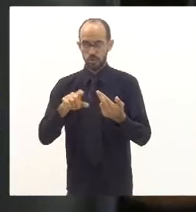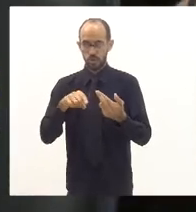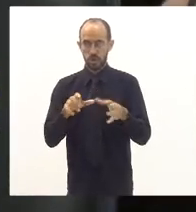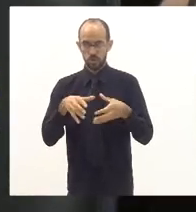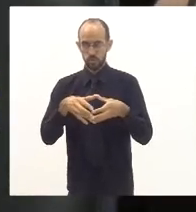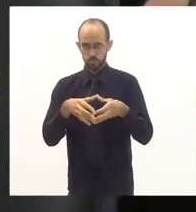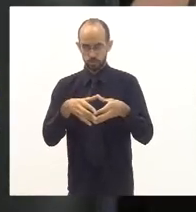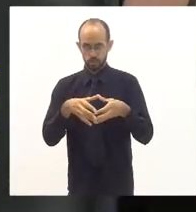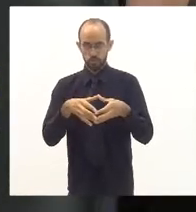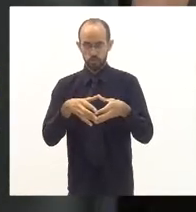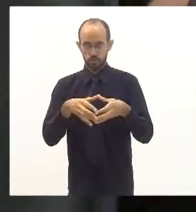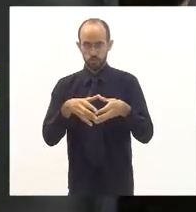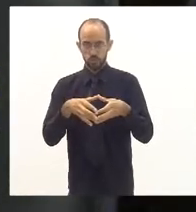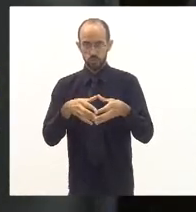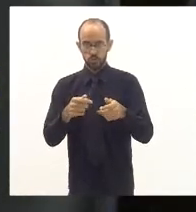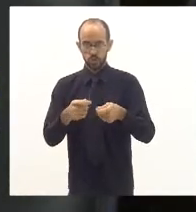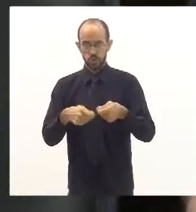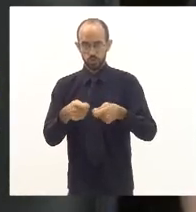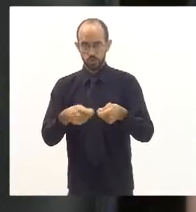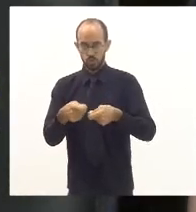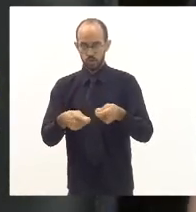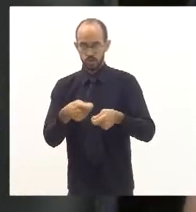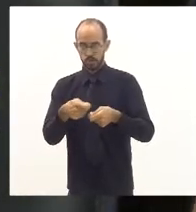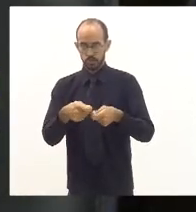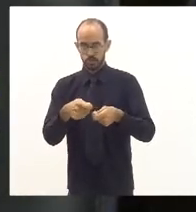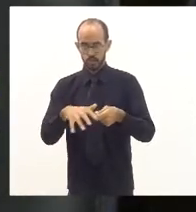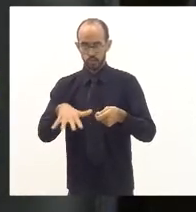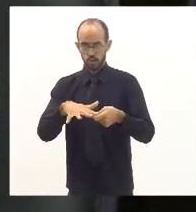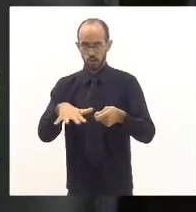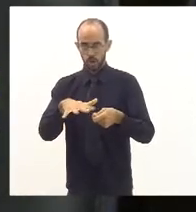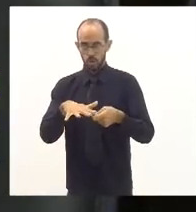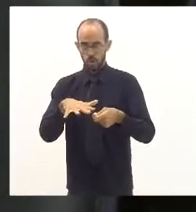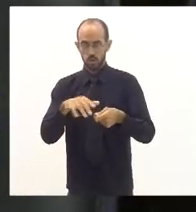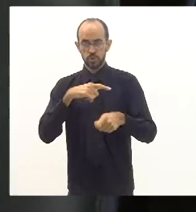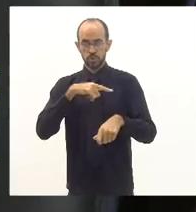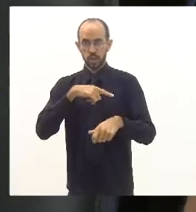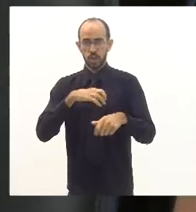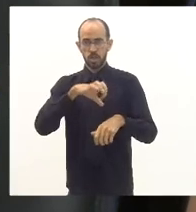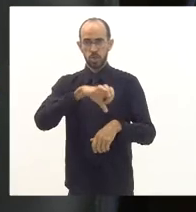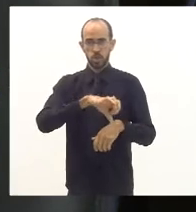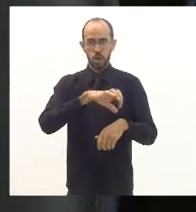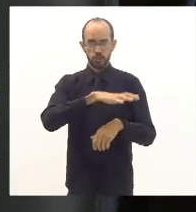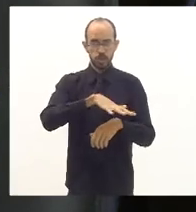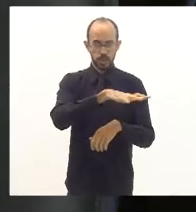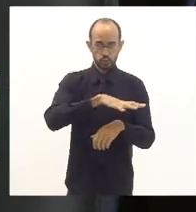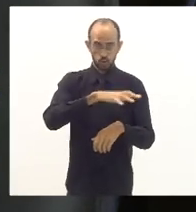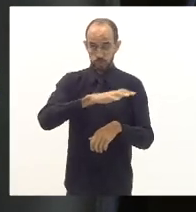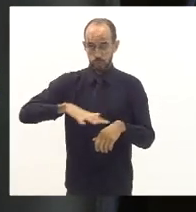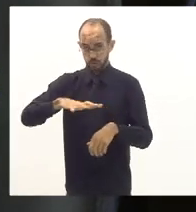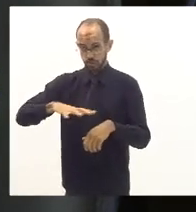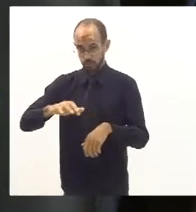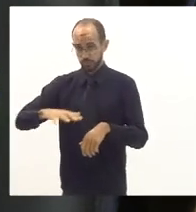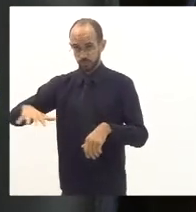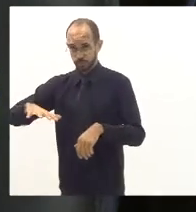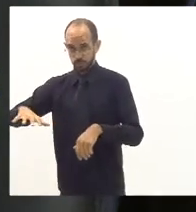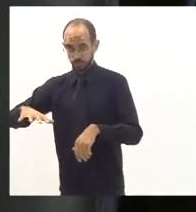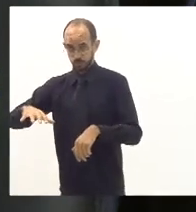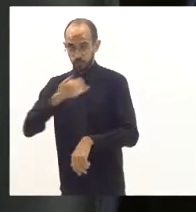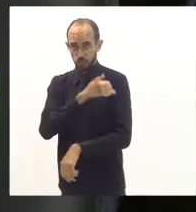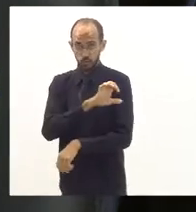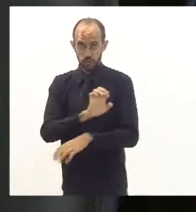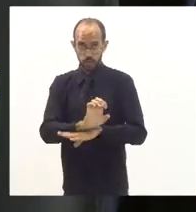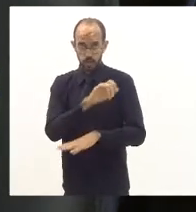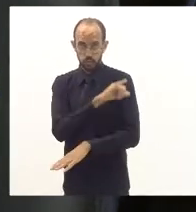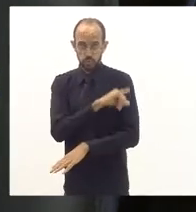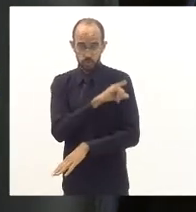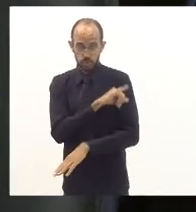comissões intergestoras regionais. A gente tem 9 regiões no estado do Rio de Janeiro, e a equipe técnica levou para